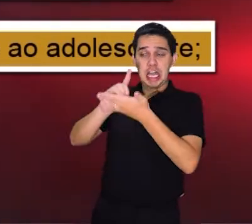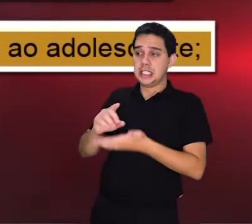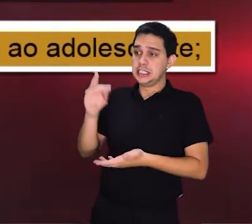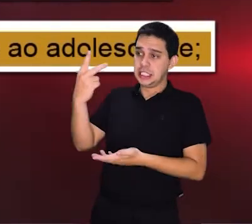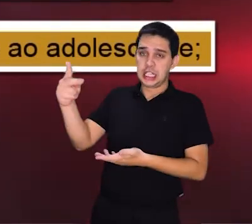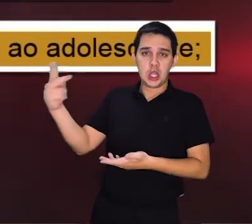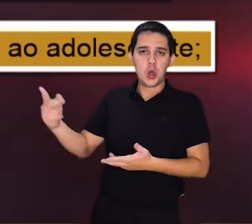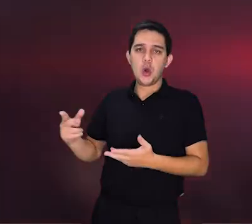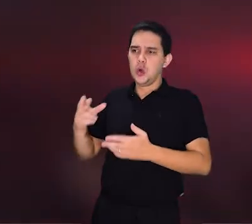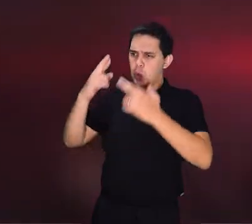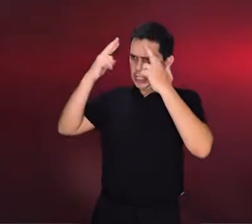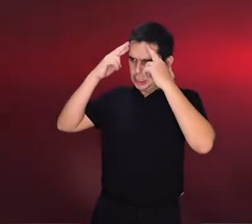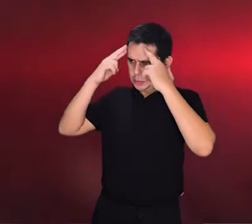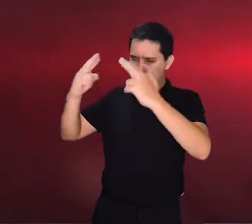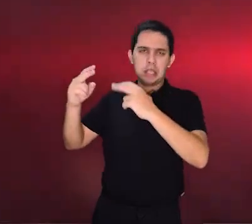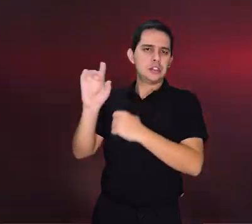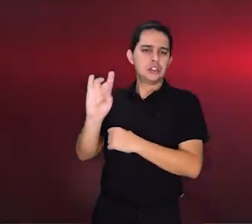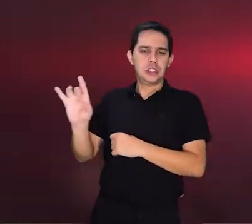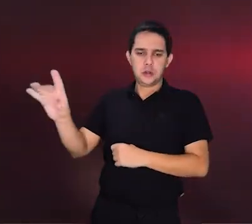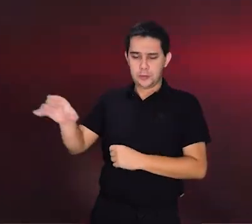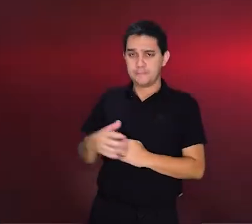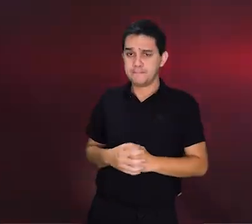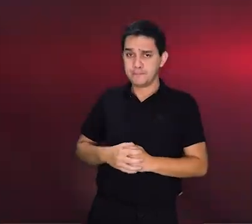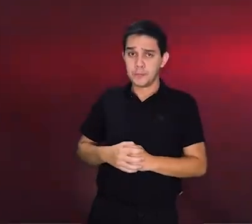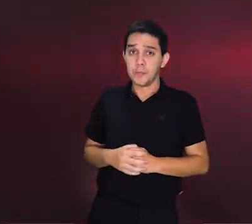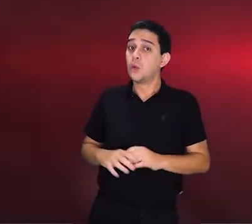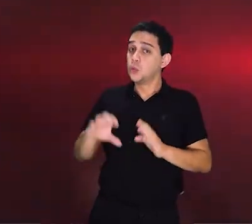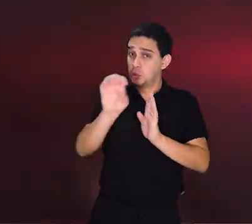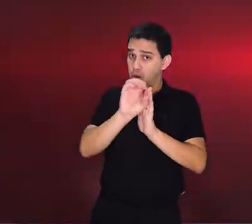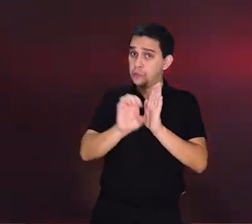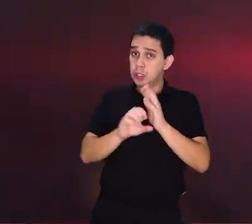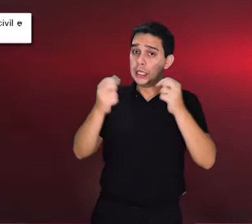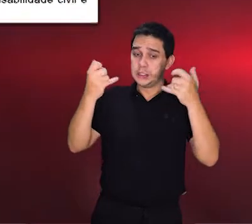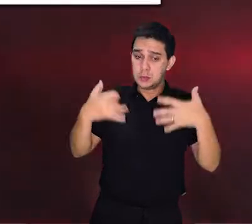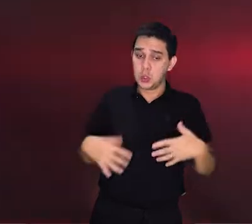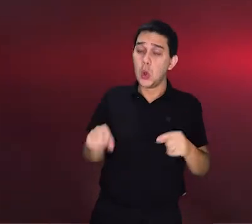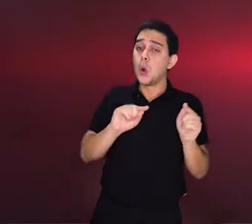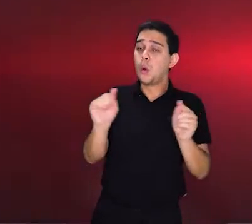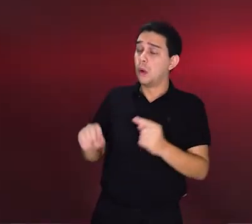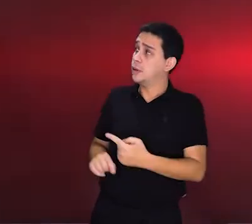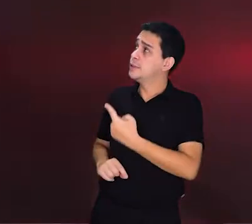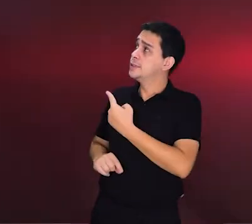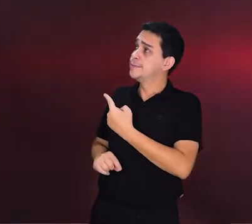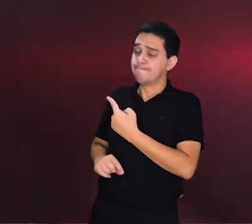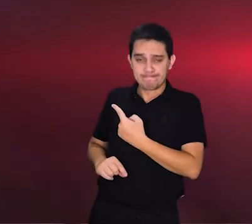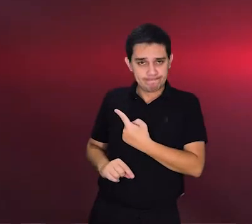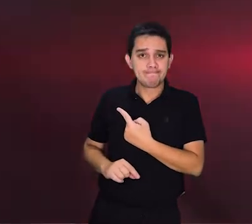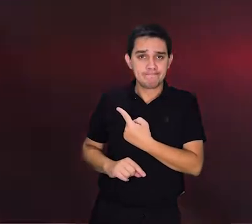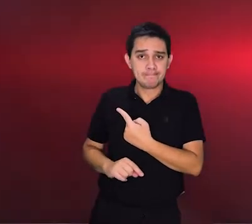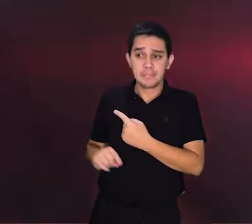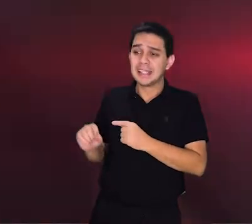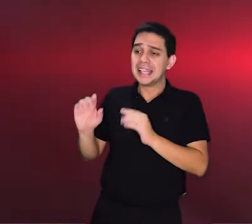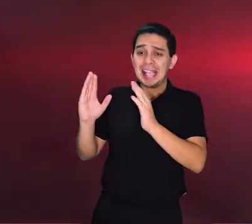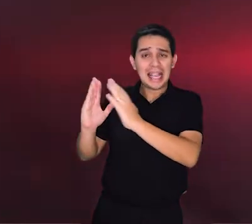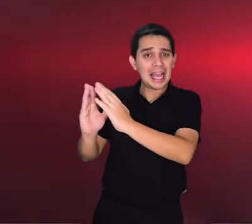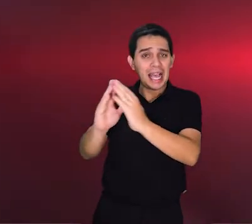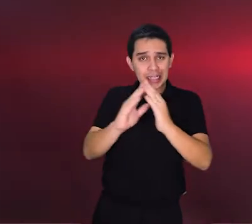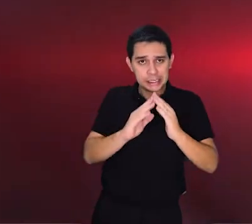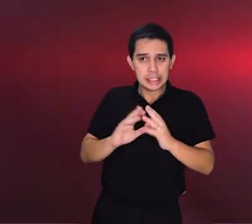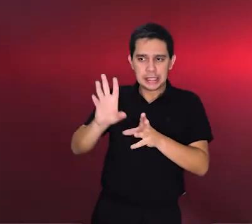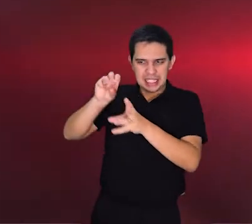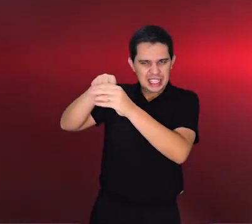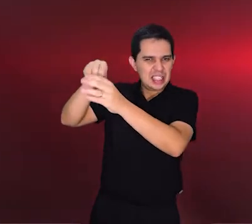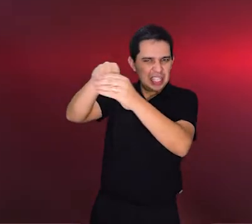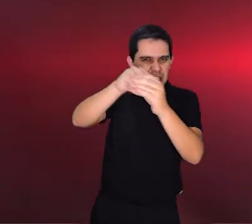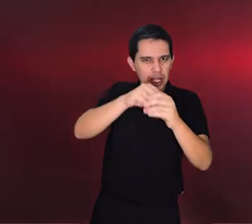esses adolescentes. Quanto à responsabilização, o Estatuto prevê também expressamente que são medidas aplicáveis às entidades